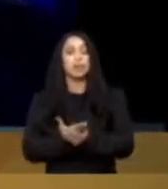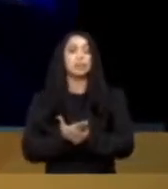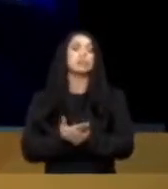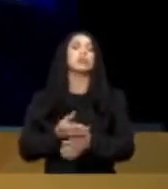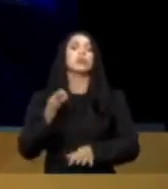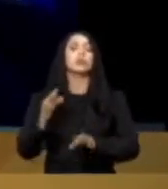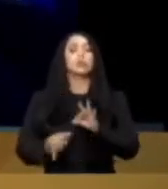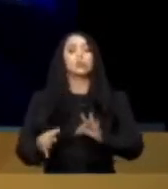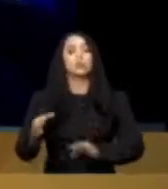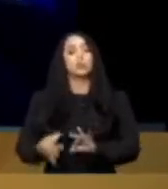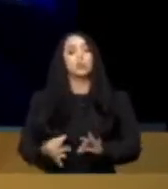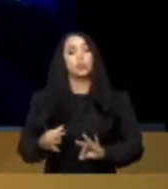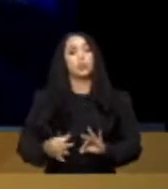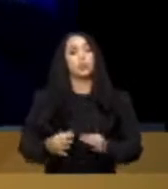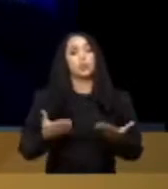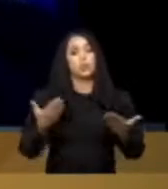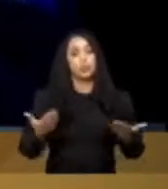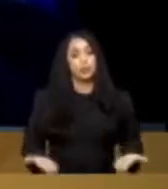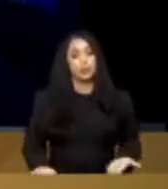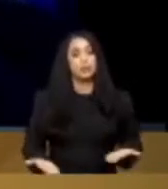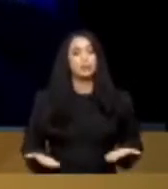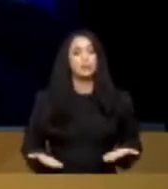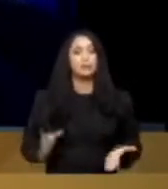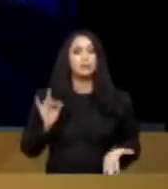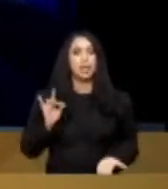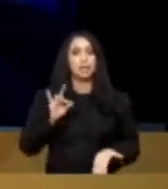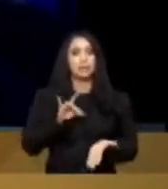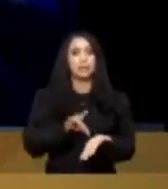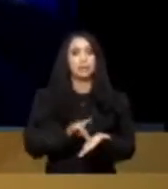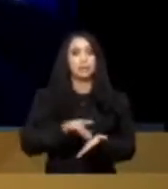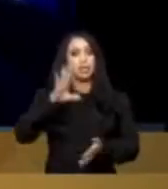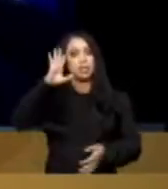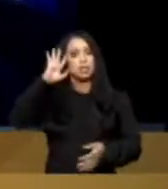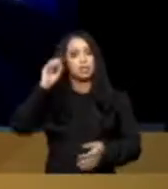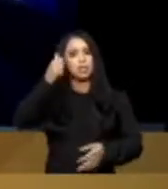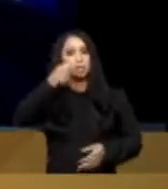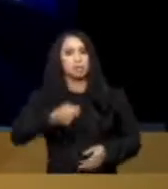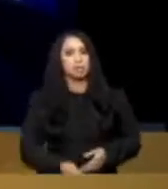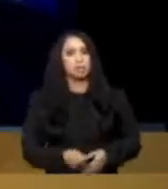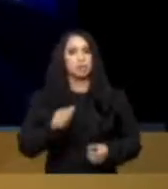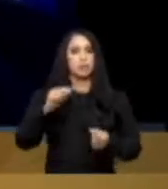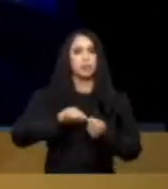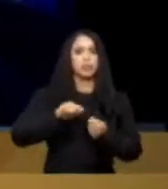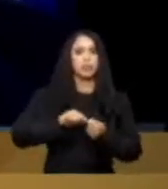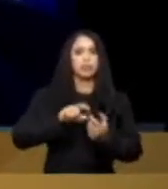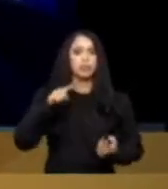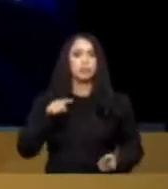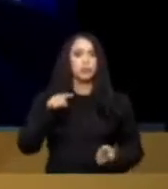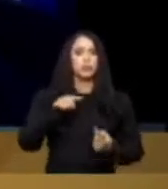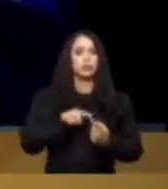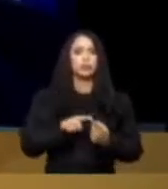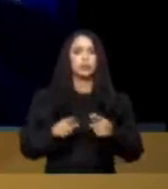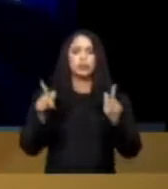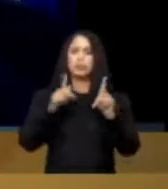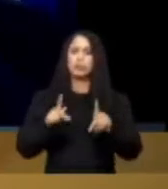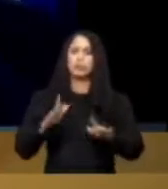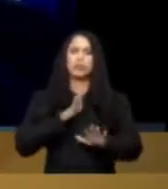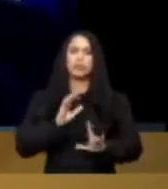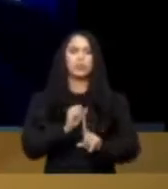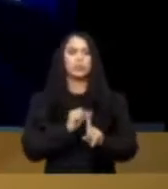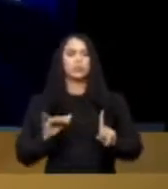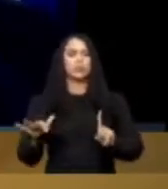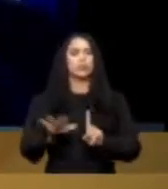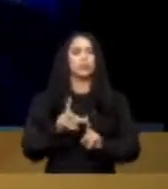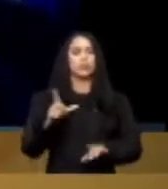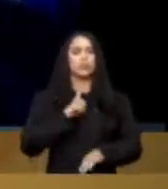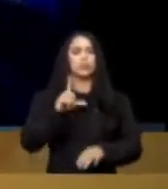julgador nas ações civis públicas. A eficácia da sentença para que alcance o objetivo de pacificação social que move o